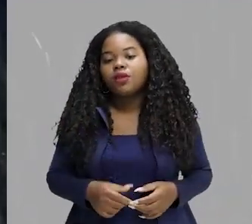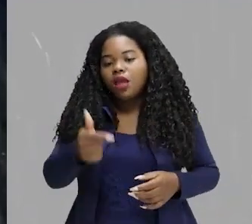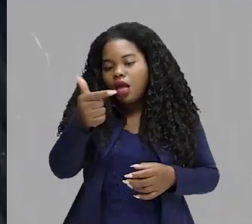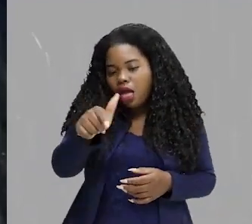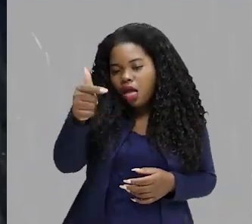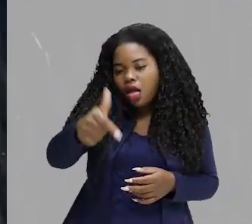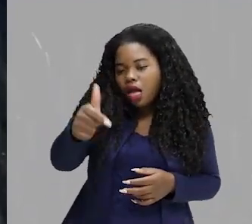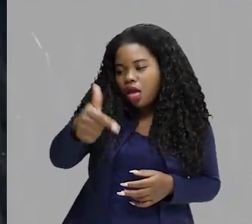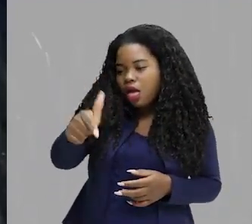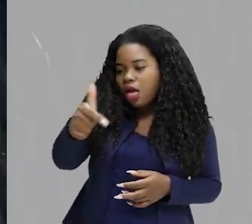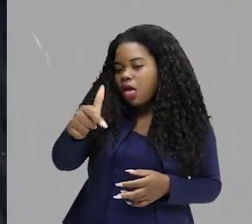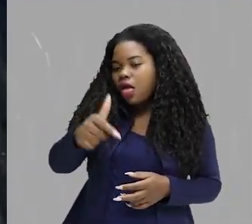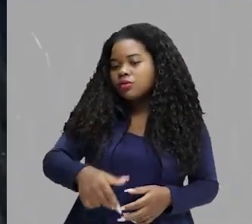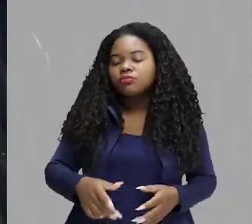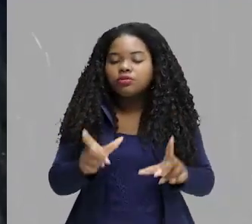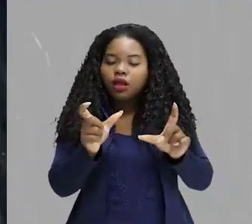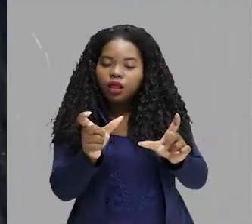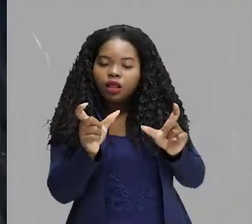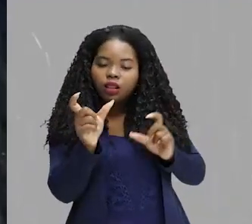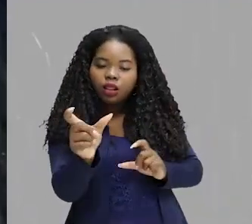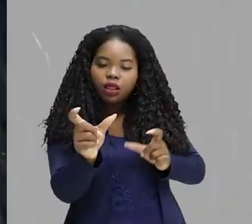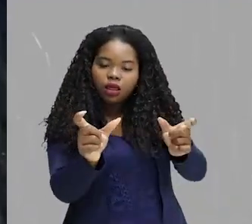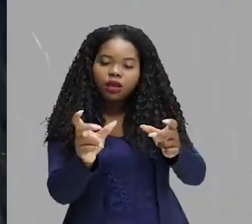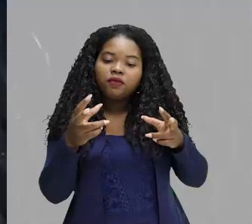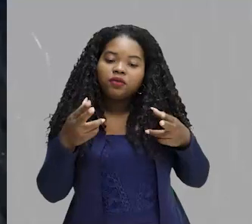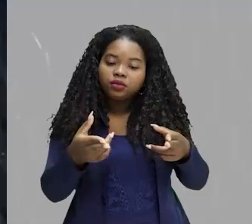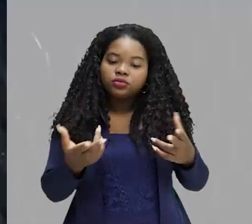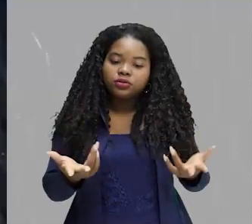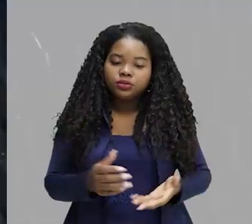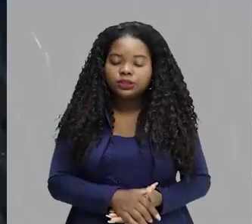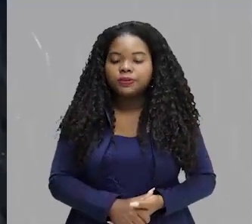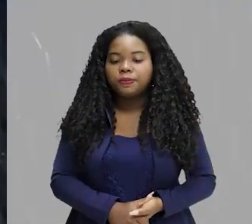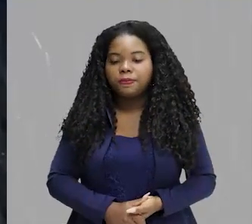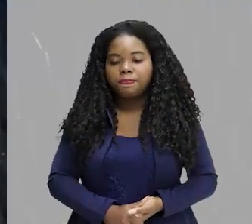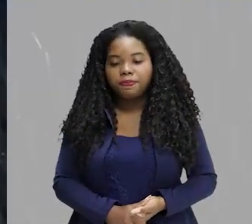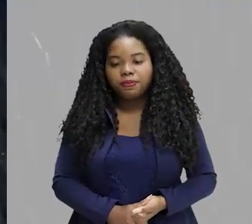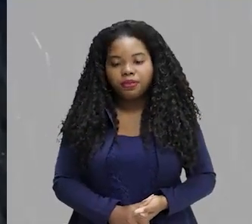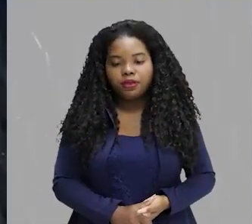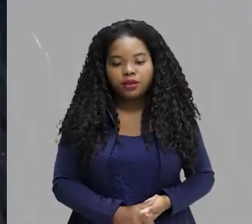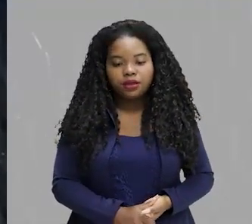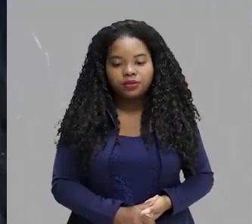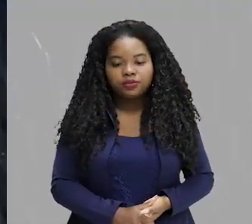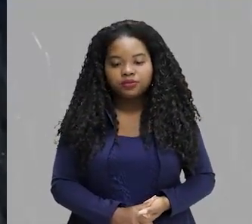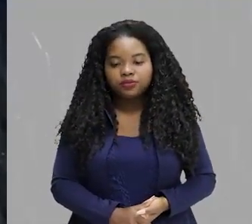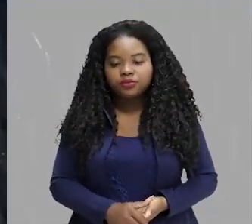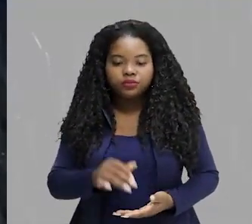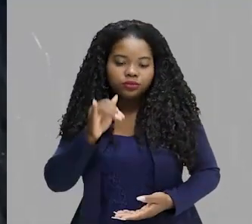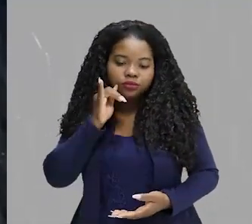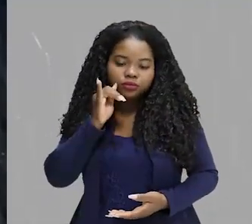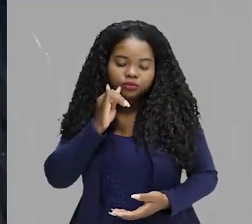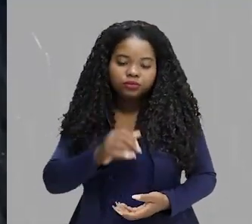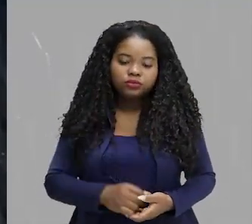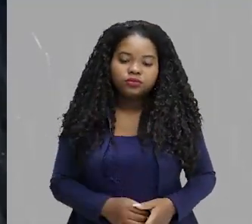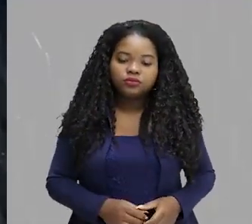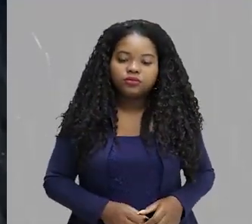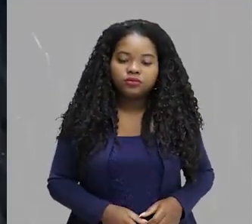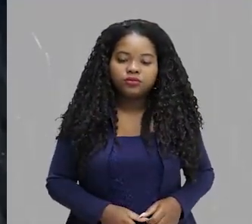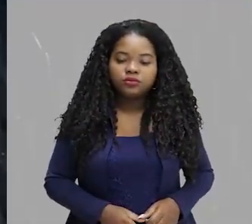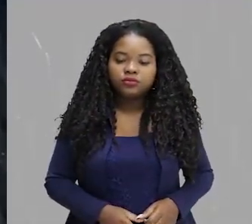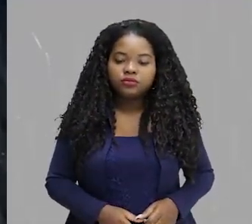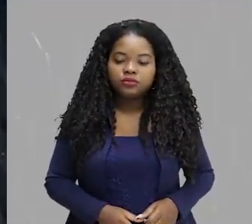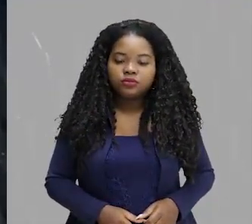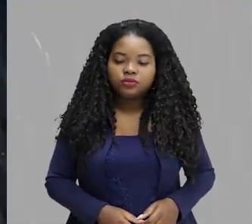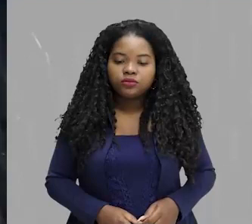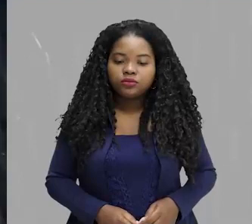repetir uma mesma palavra ou uma mesma locução frasal através de um poema. Which, where do you fly? Under